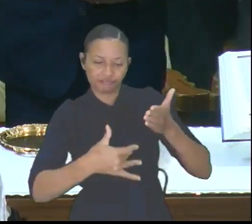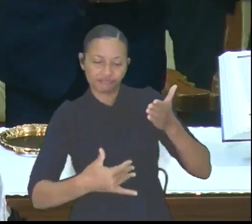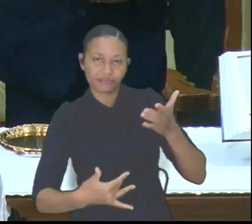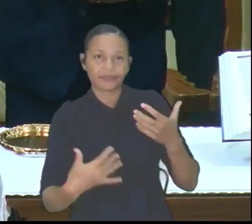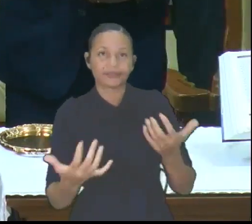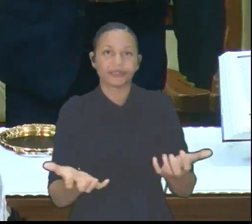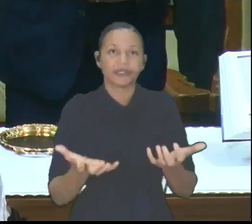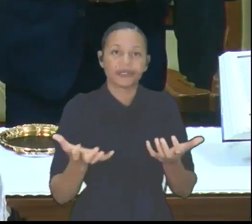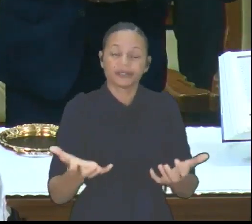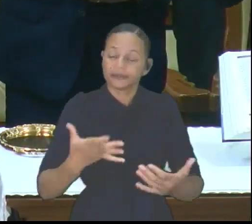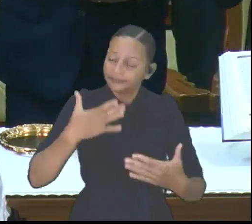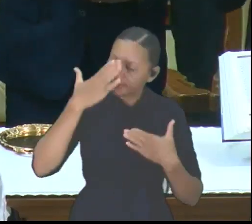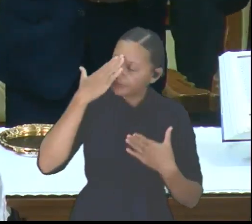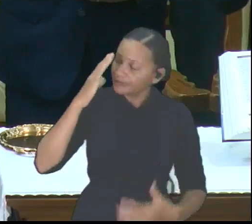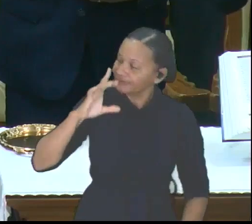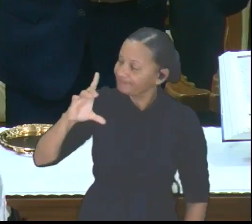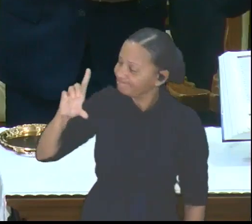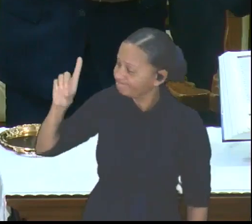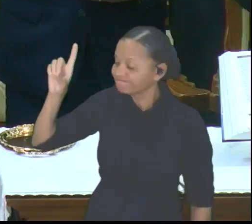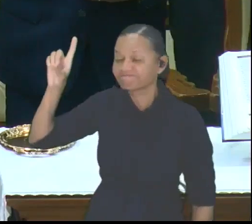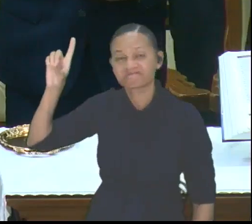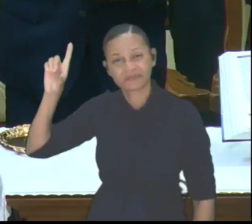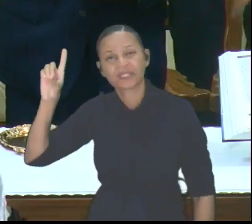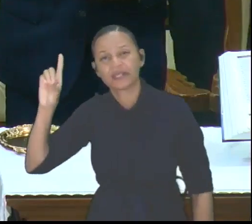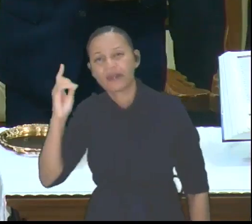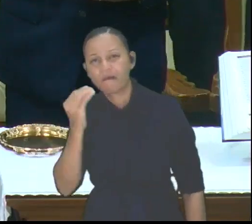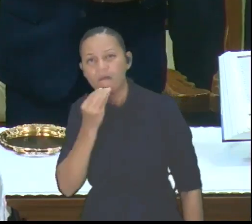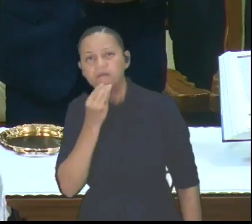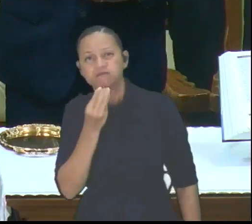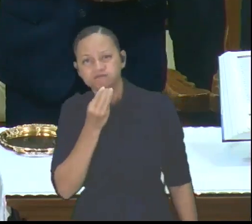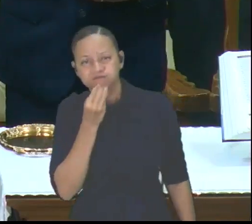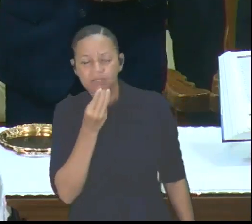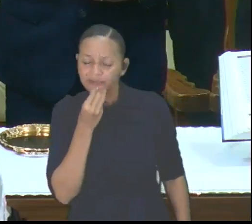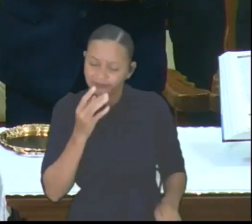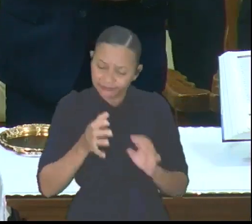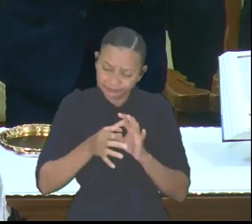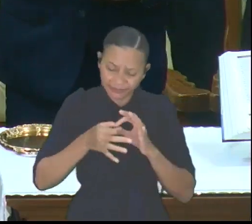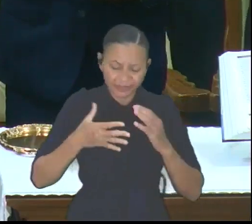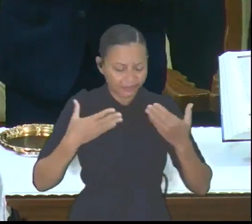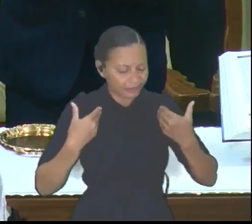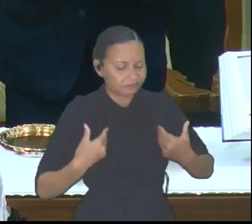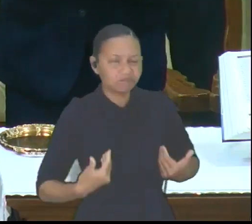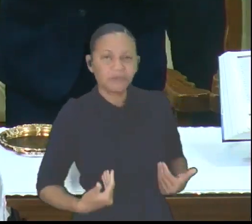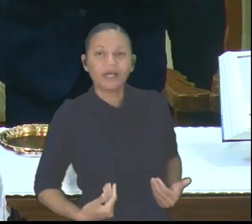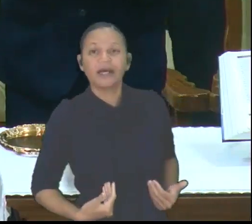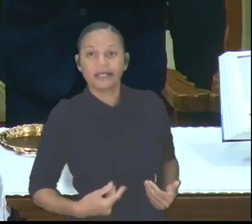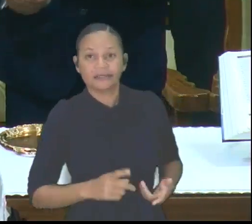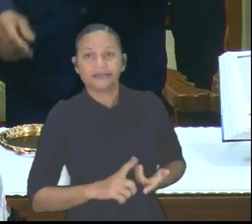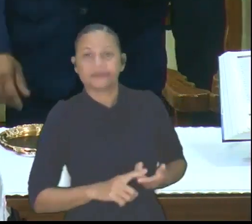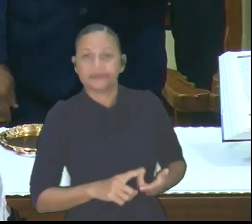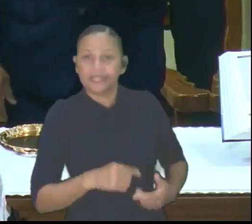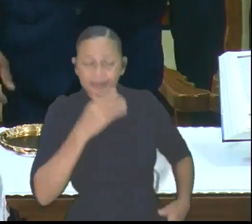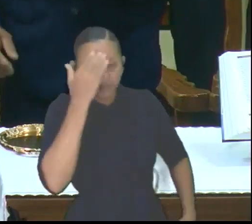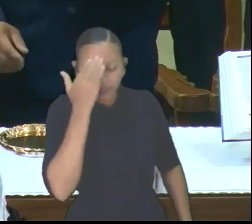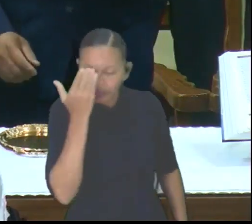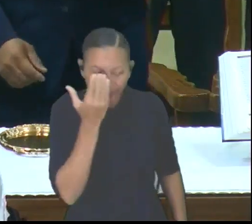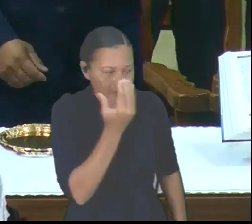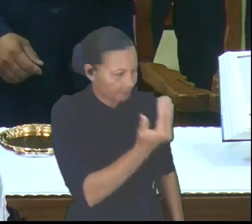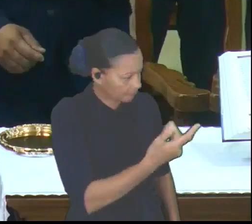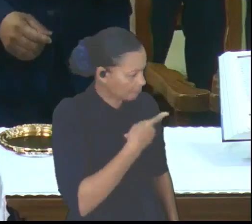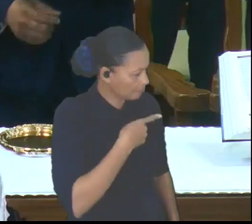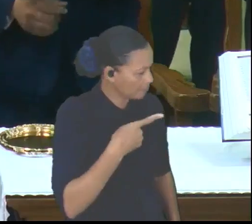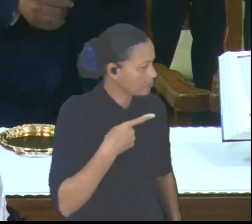Quero agradecer a Deus pela oportunidade concedida, agradecer ao pastor